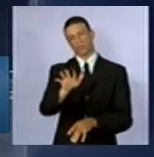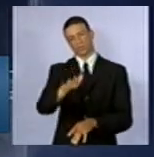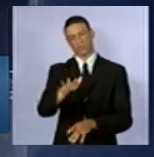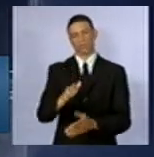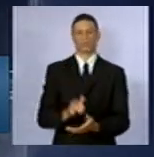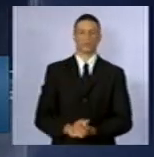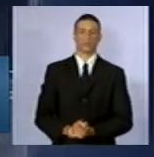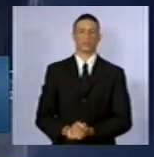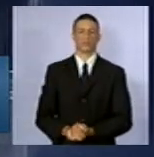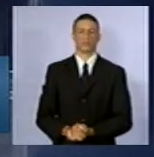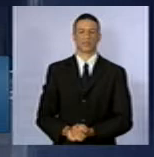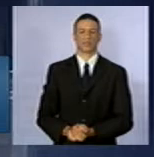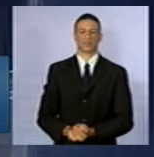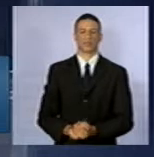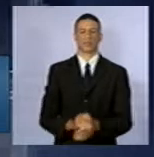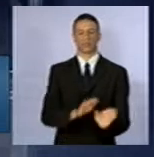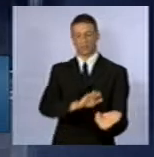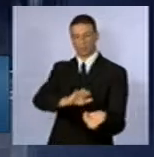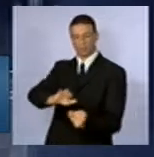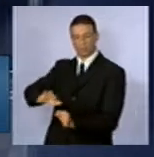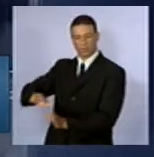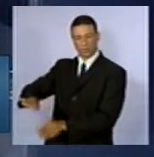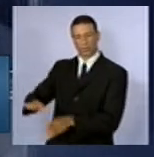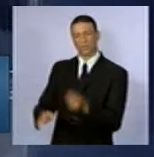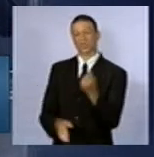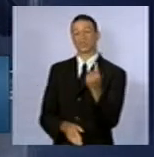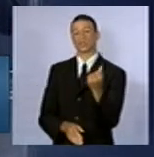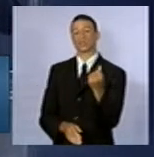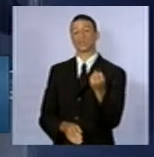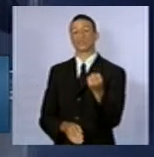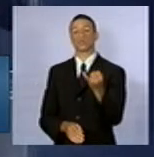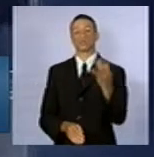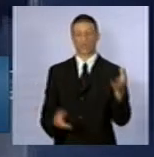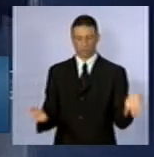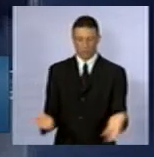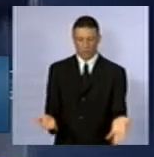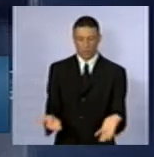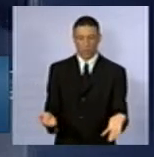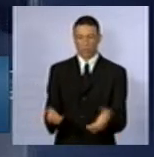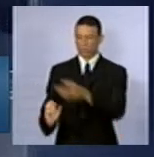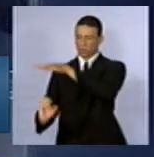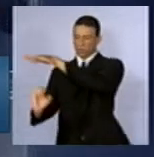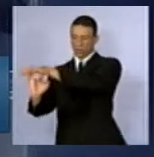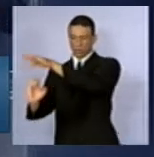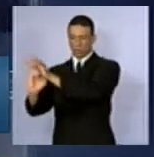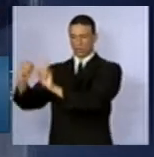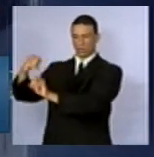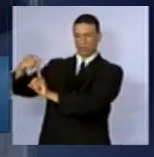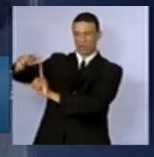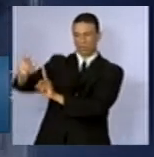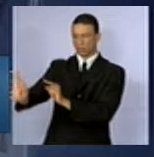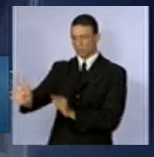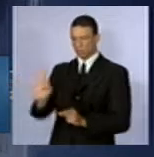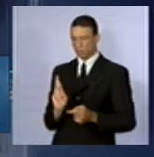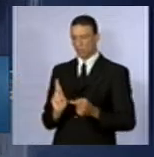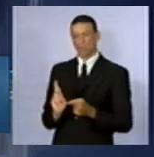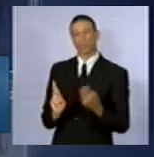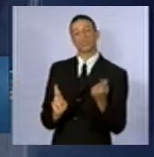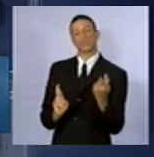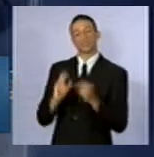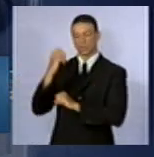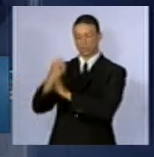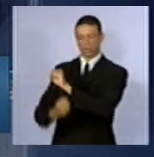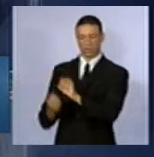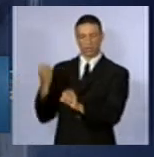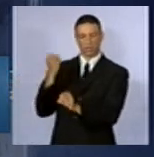bom e quanto é a receita hoje das empresas de transmissora receita anual de